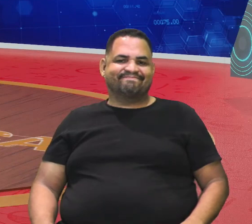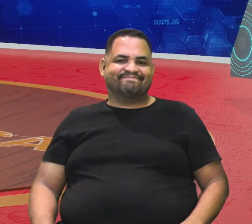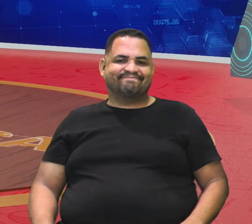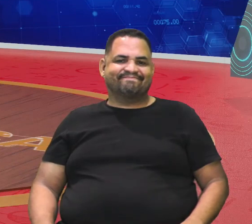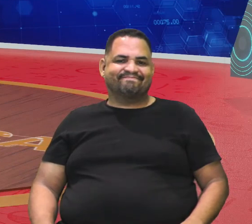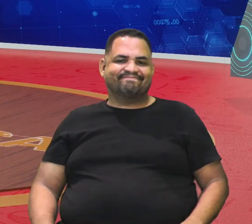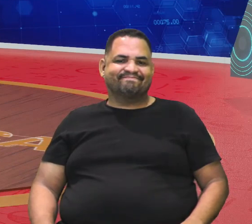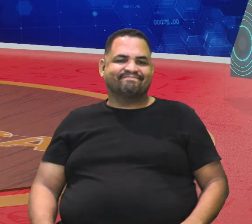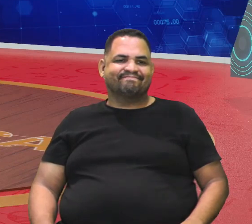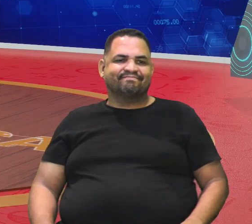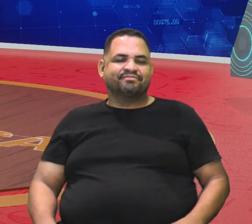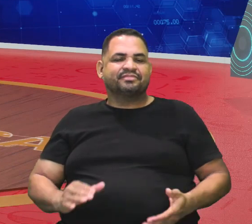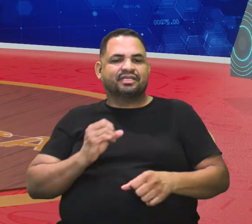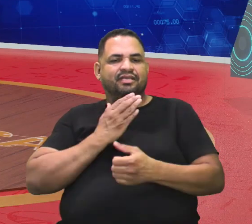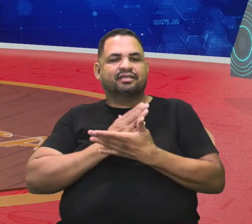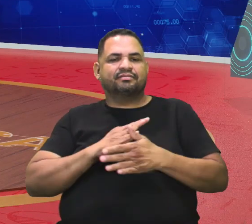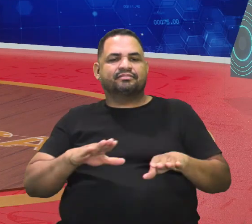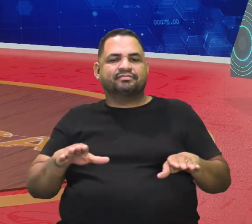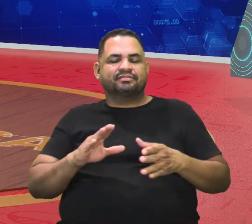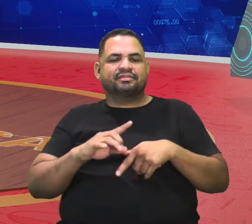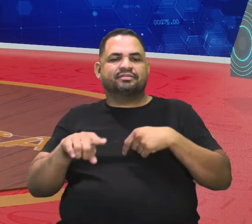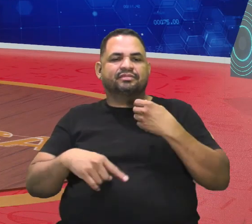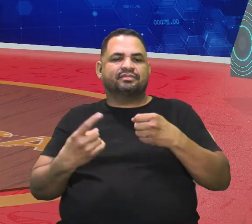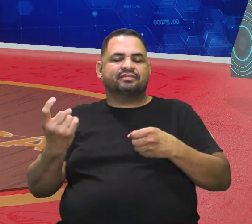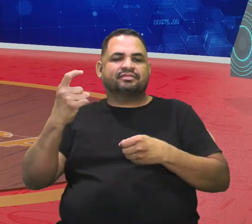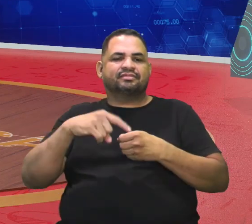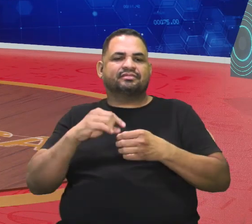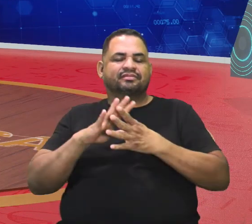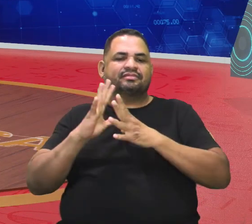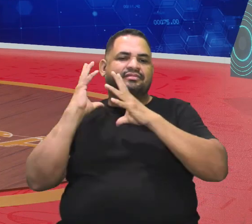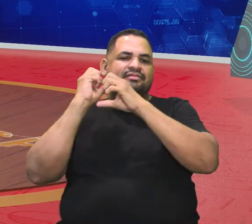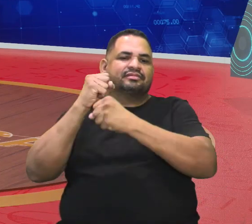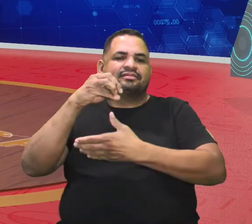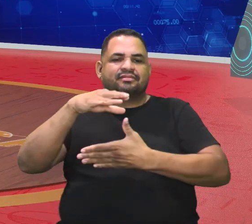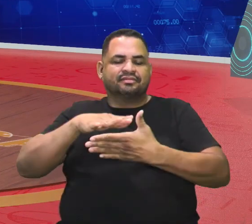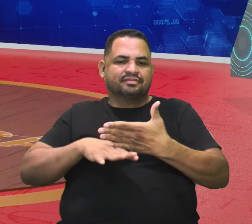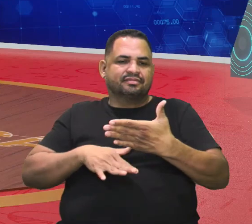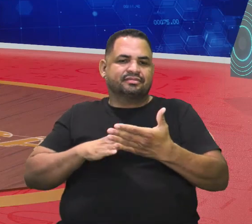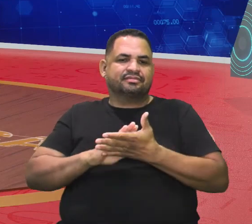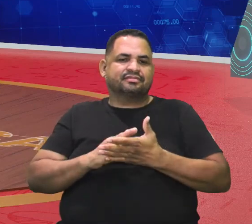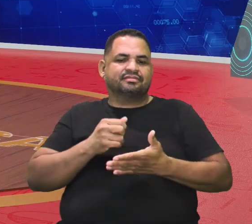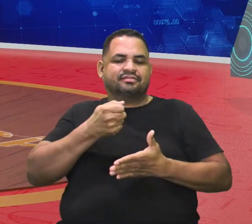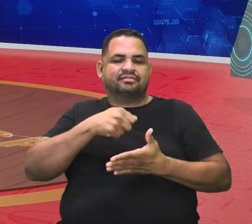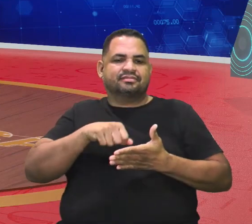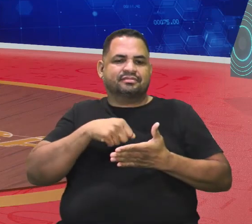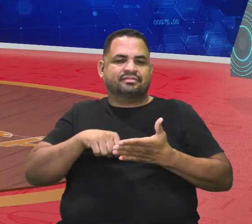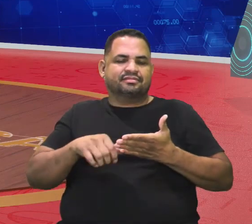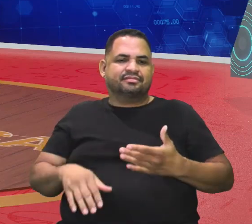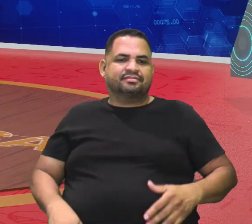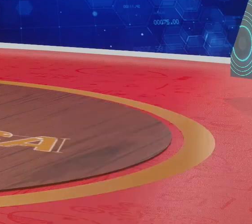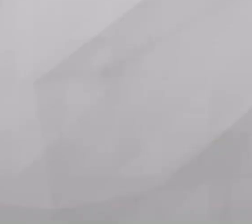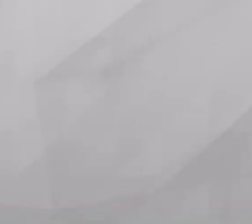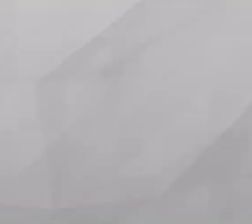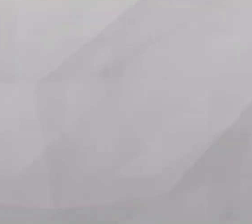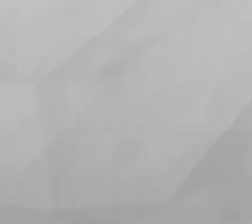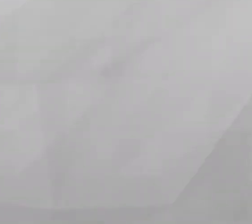é? Então tá, ficamos por aqui, mas a gente já tá de volta com revisão, atividade de sala e a correção. Até lá!